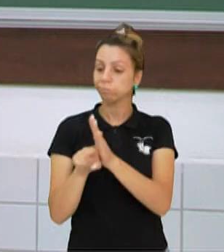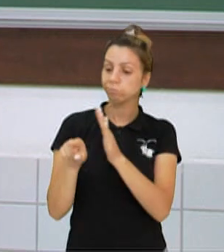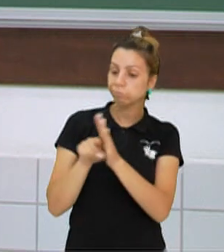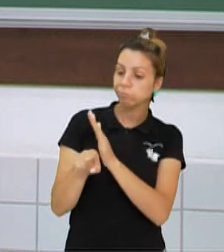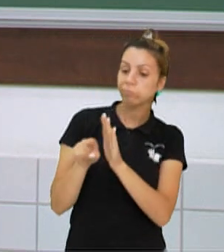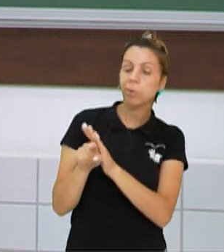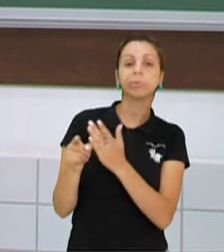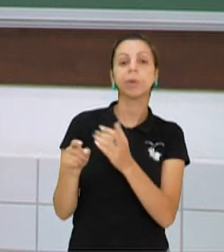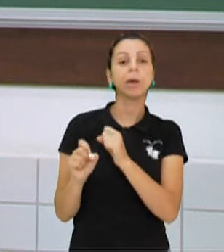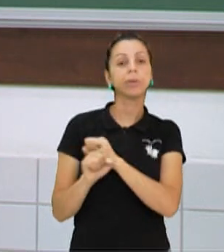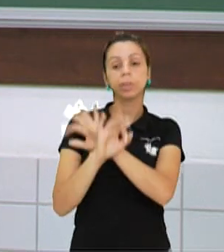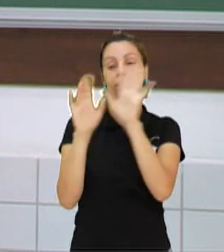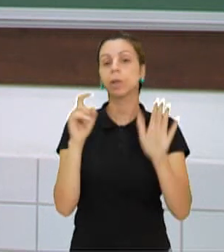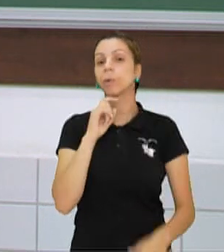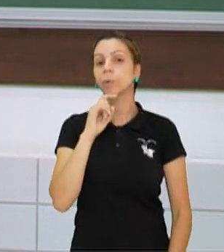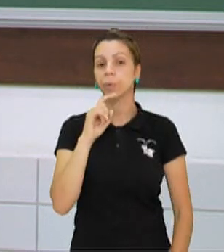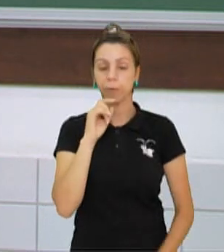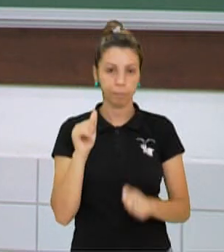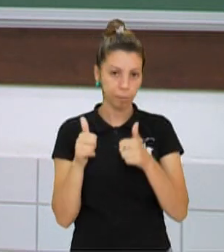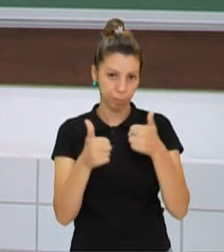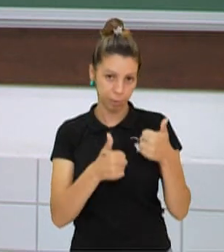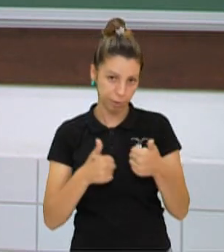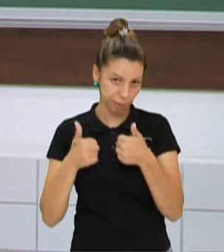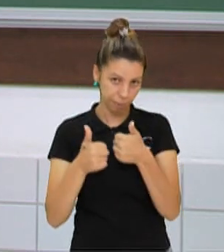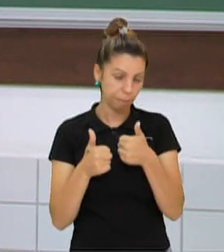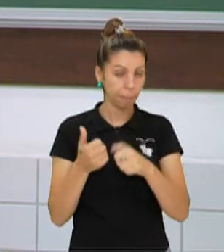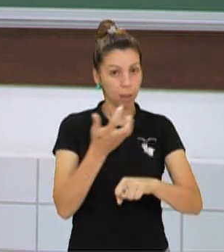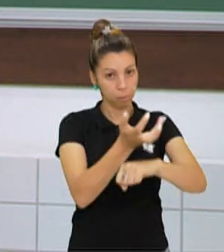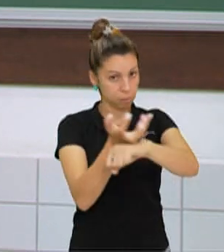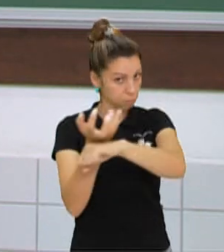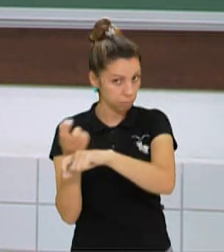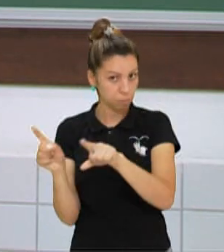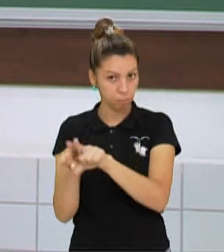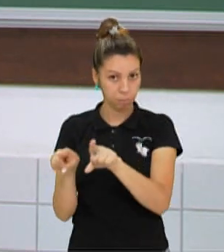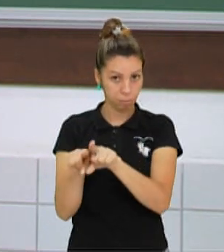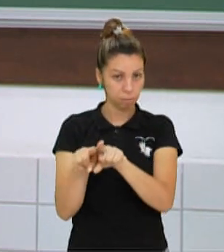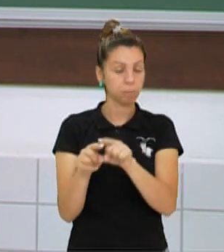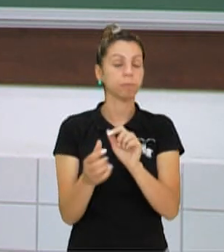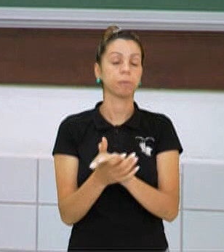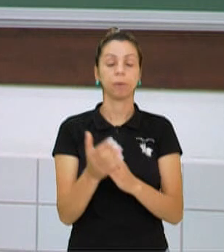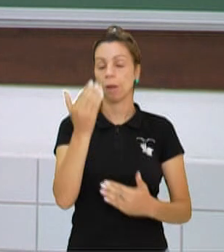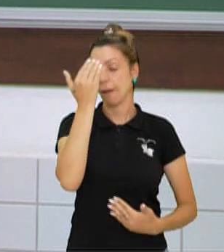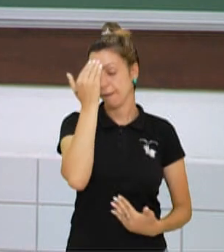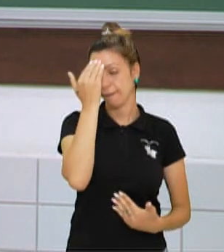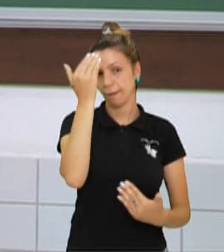pontuais aí relacionadas às aulas, tá bom? De todas as disciplinas, inclusive.